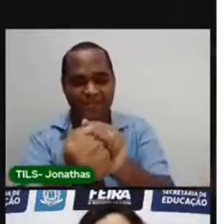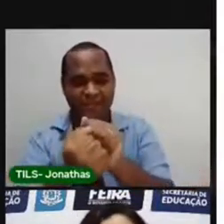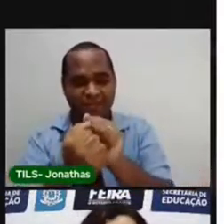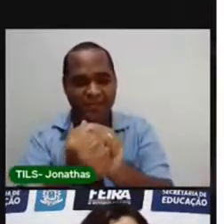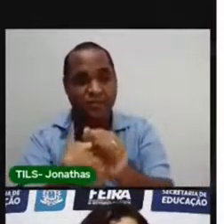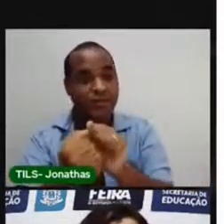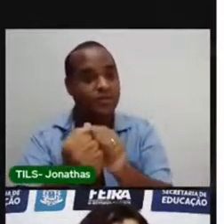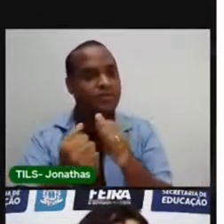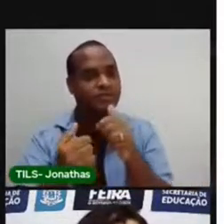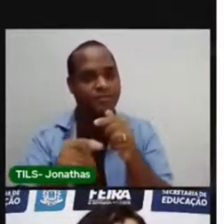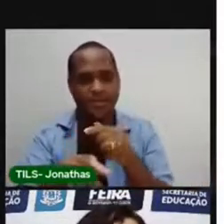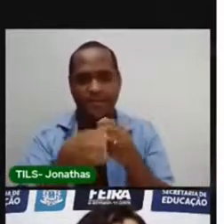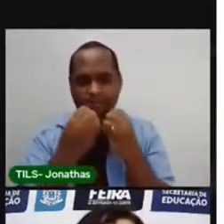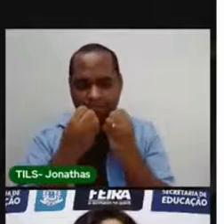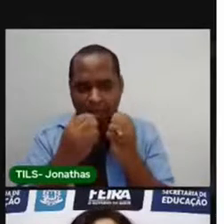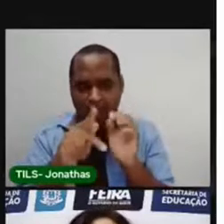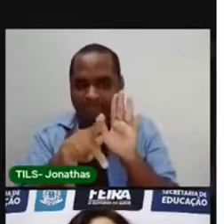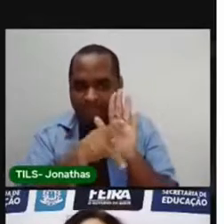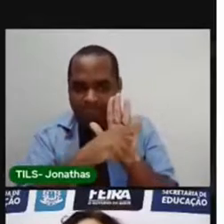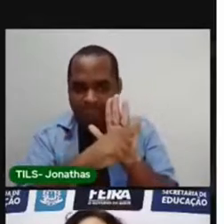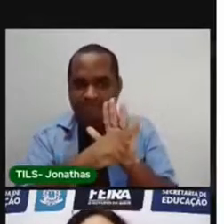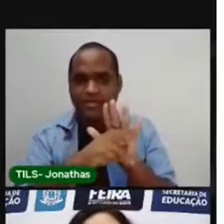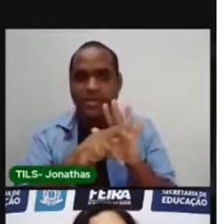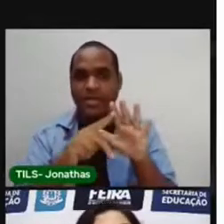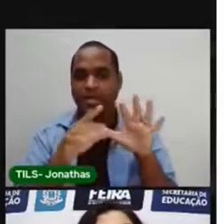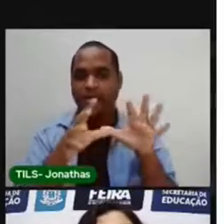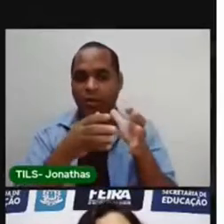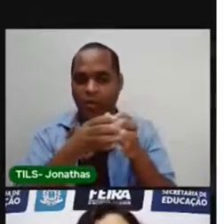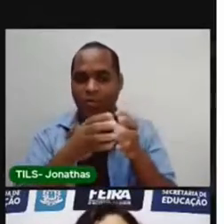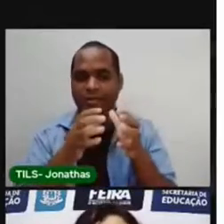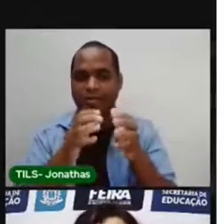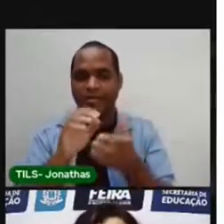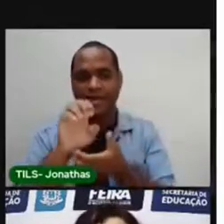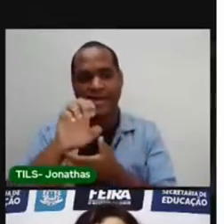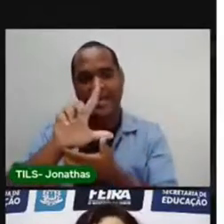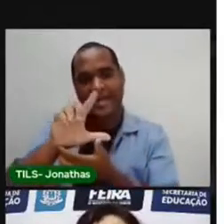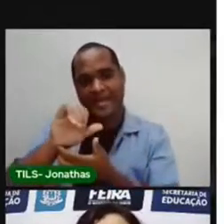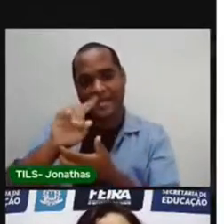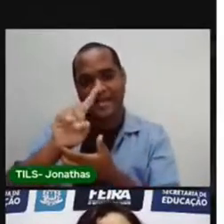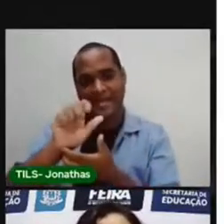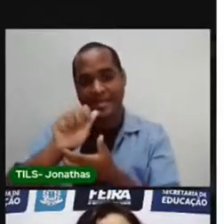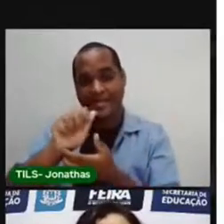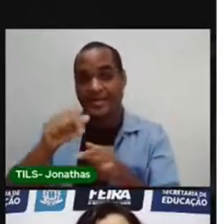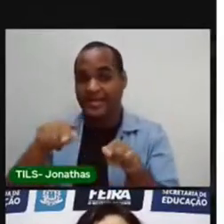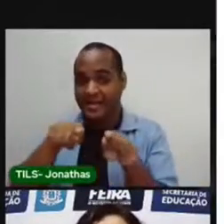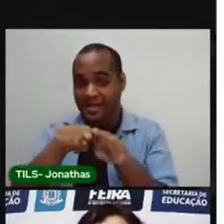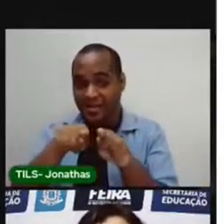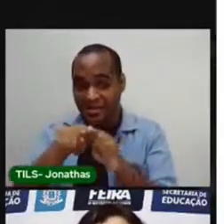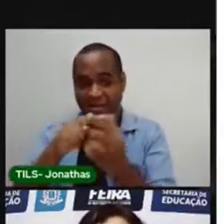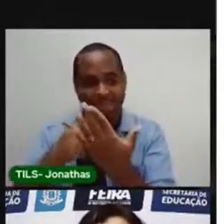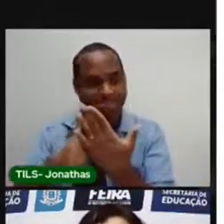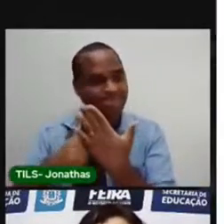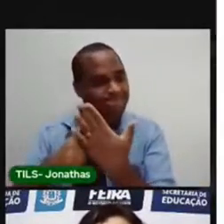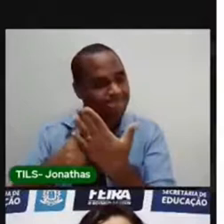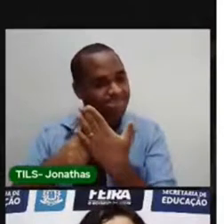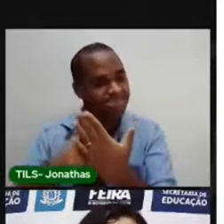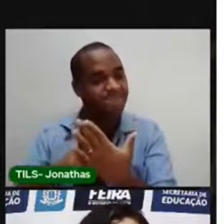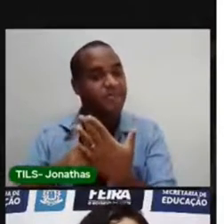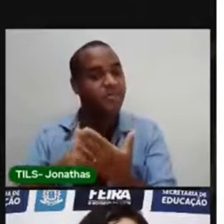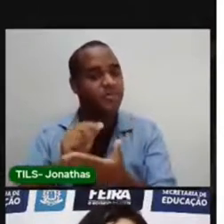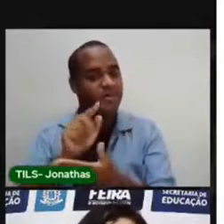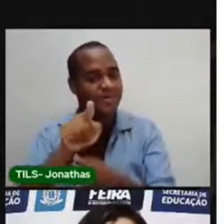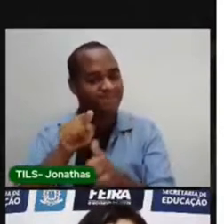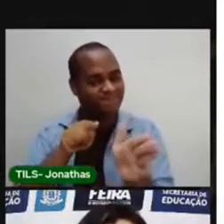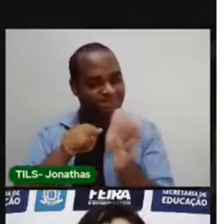vai participar das aulas aqui com a Proélida e vai me ajudar. Eu vou fazendo as perguntinhas